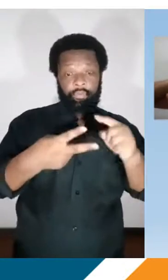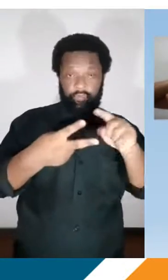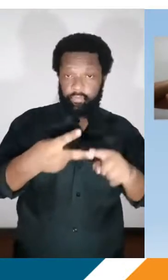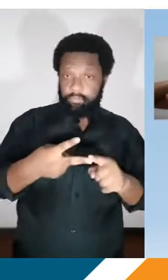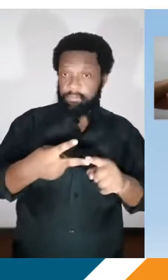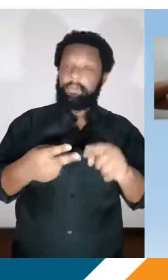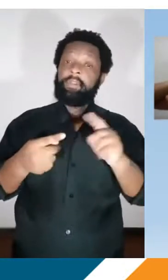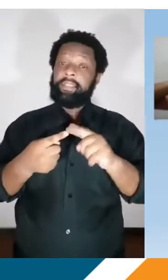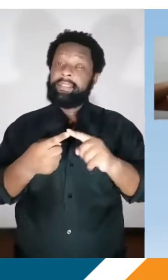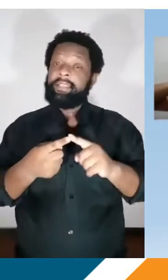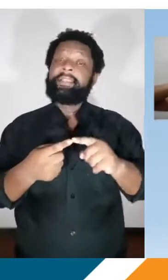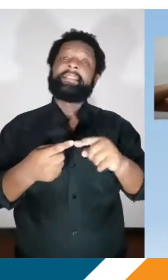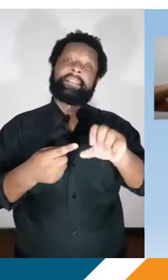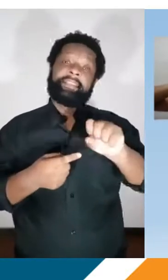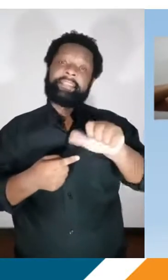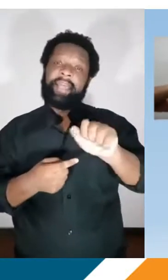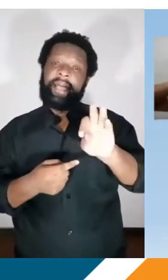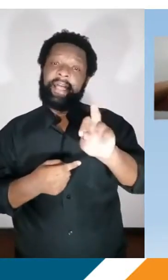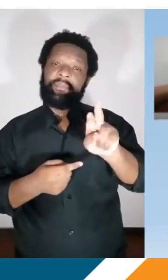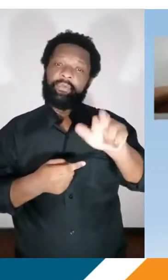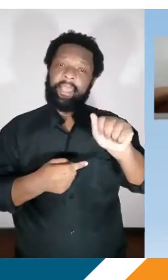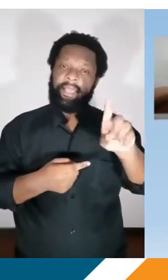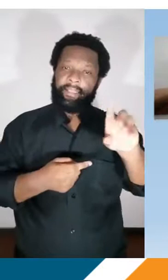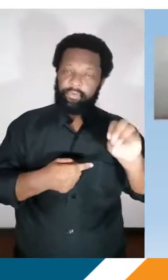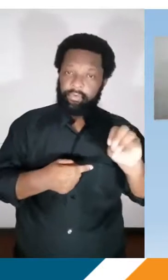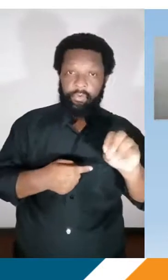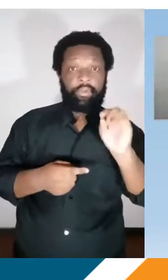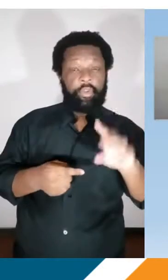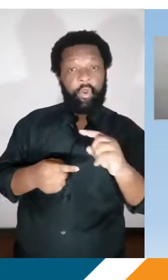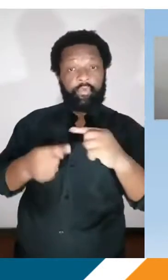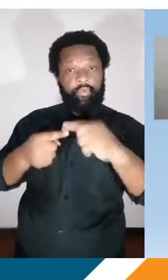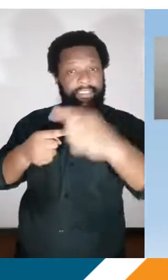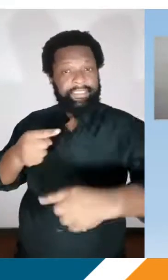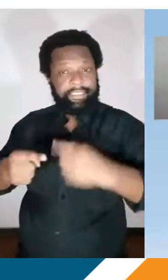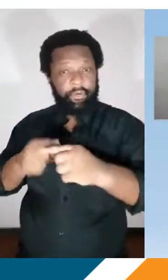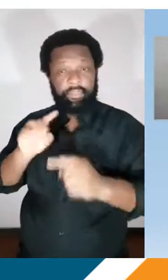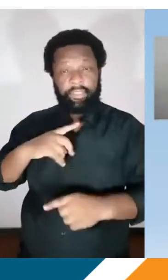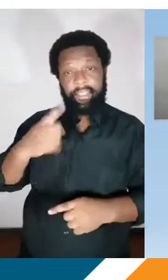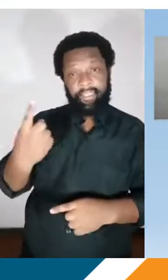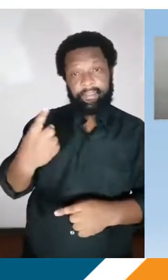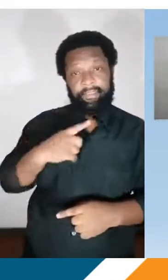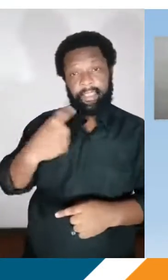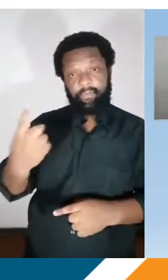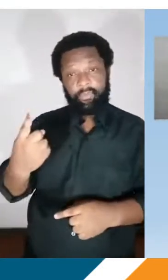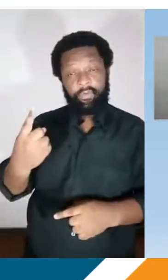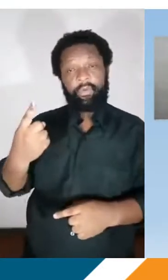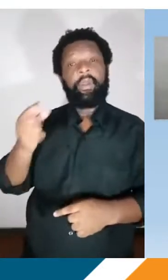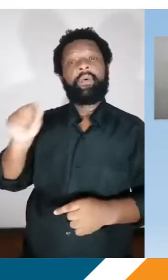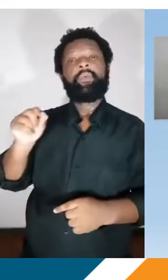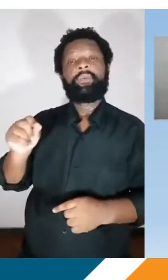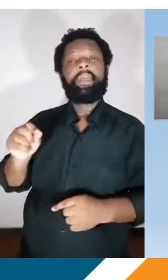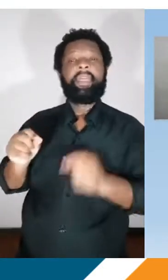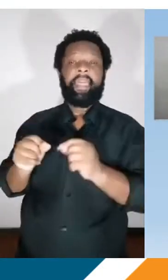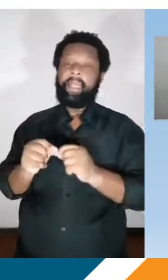sendo que os ciclos têm que ser saturados. O único ciclo que eu tenho aí é este aqui, concordo, gente? E a gente sabe que essa bolinha